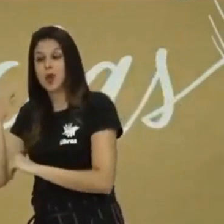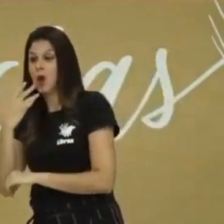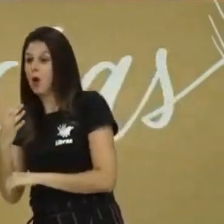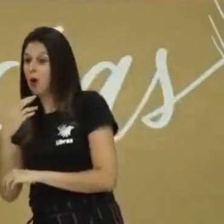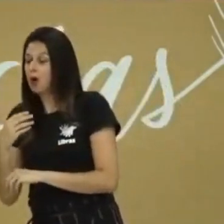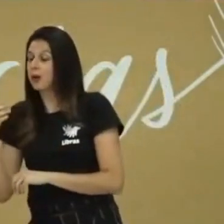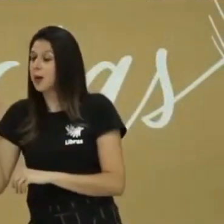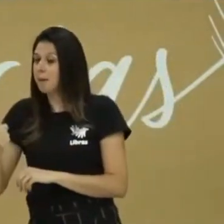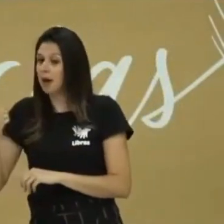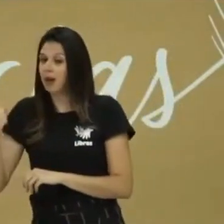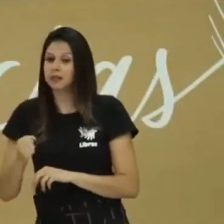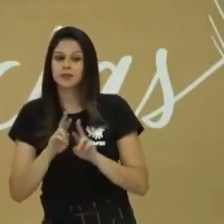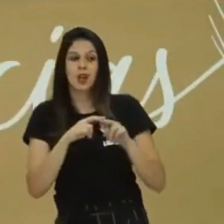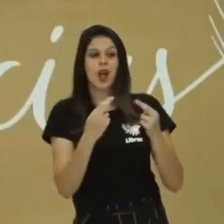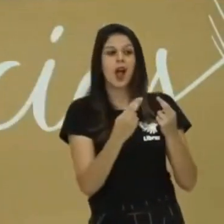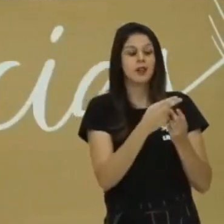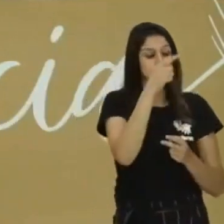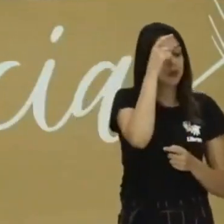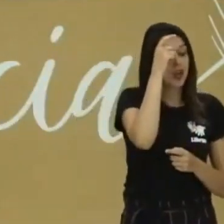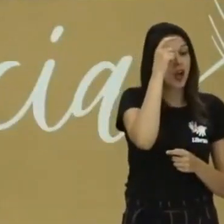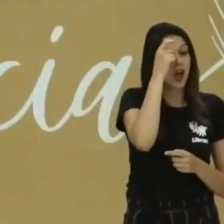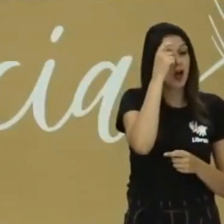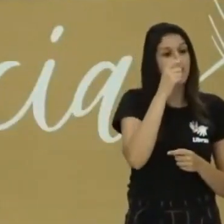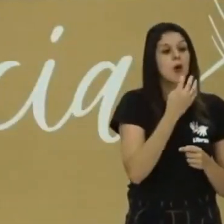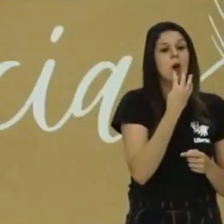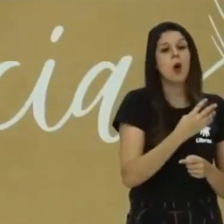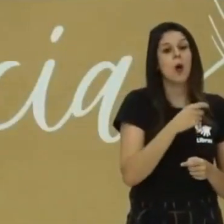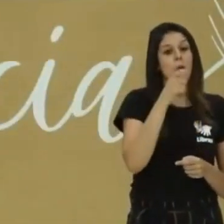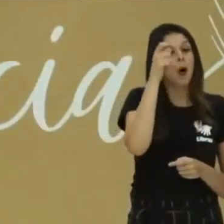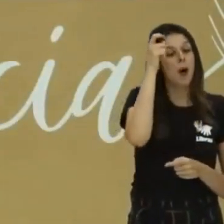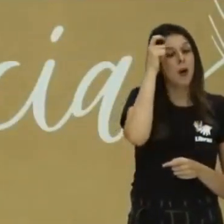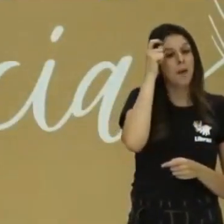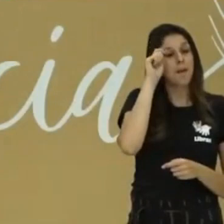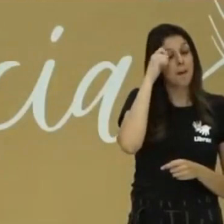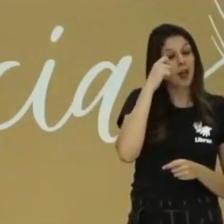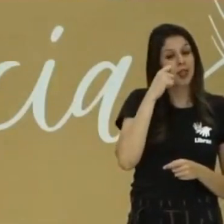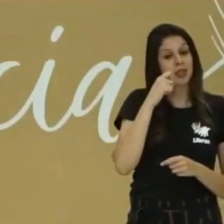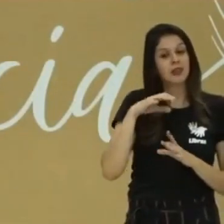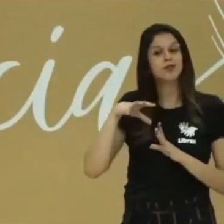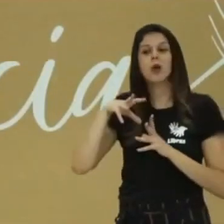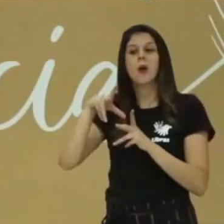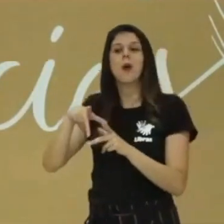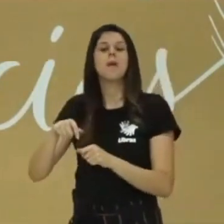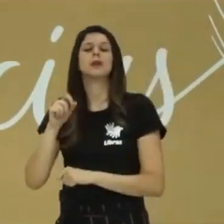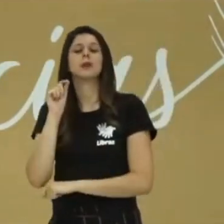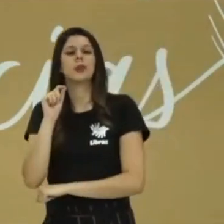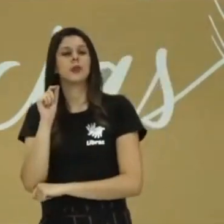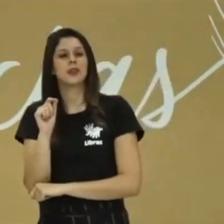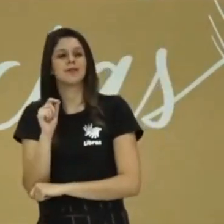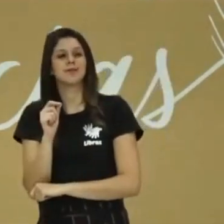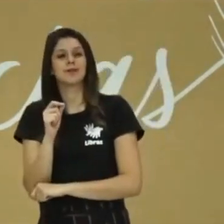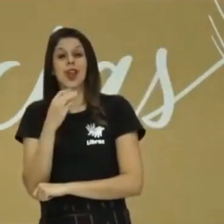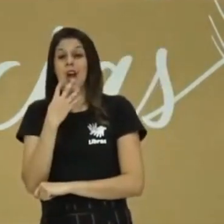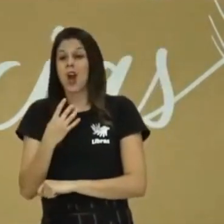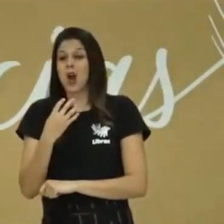do diabo camiseta preta Qual que é a cor da camiseta do mundo e seria uma cor uma camiseta